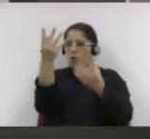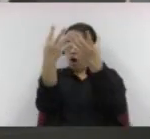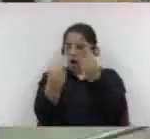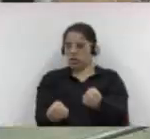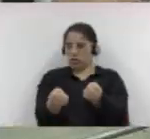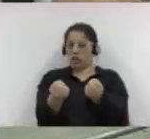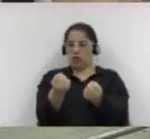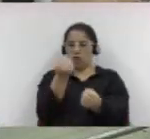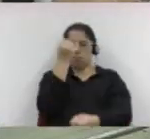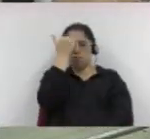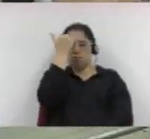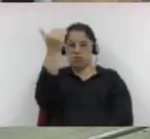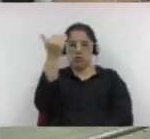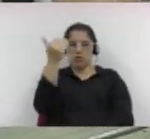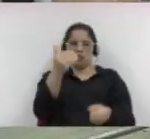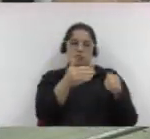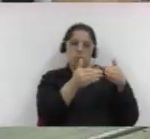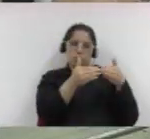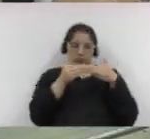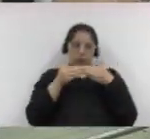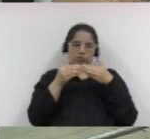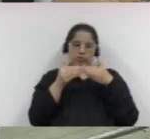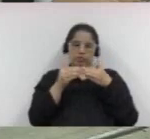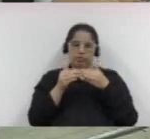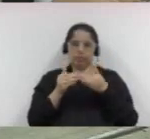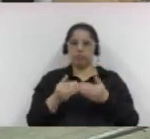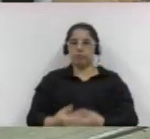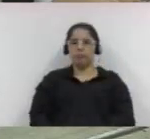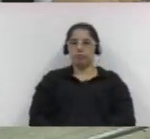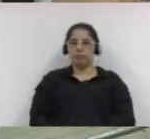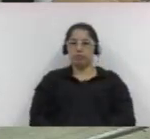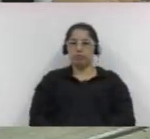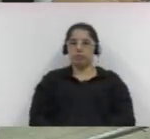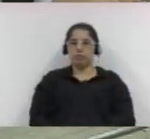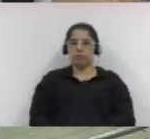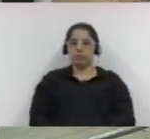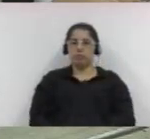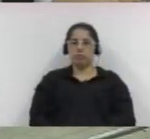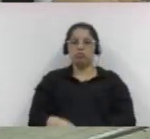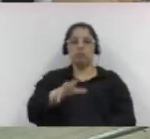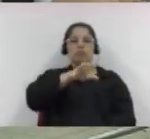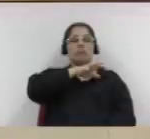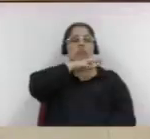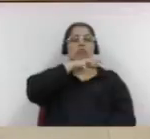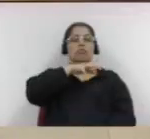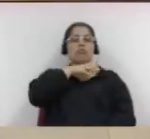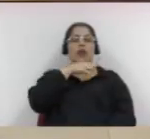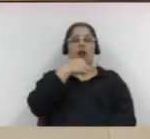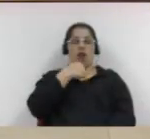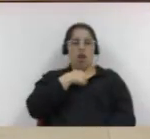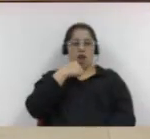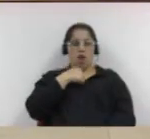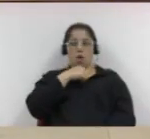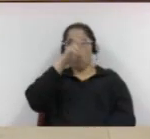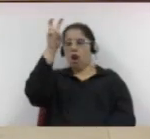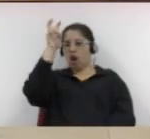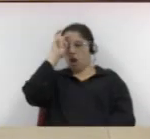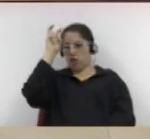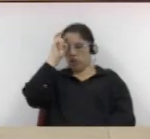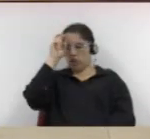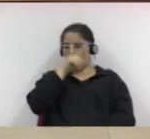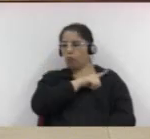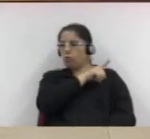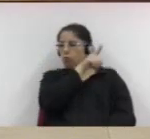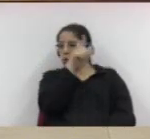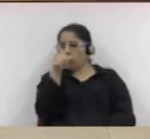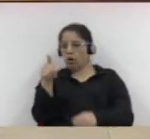obrigada. Questão de ordem, presidência. Uma questão de ordem do vereador André. Na quinta-feira, eu fui no gabinete da nobre vereadora, doutora